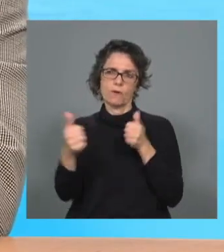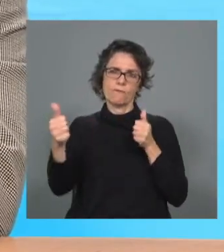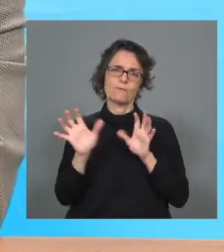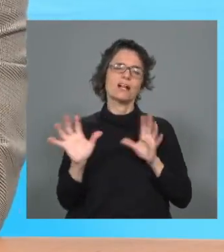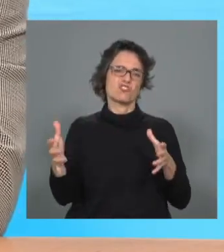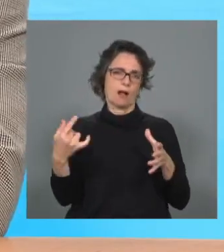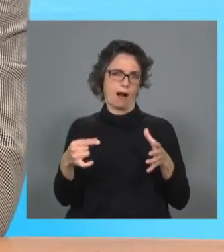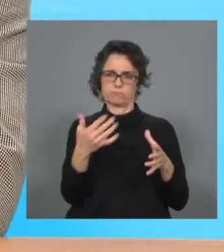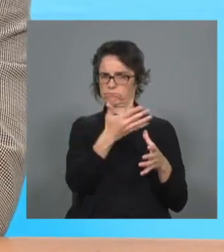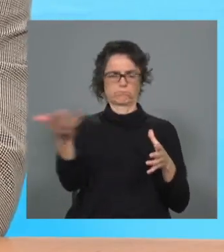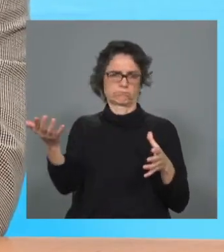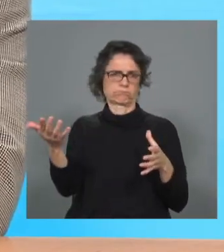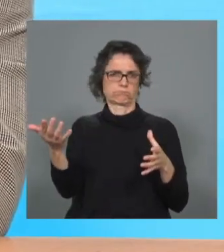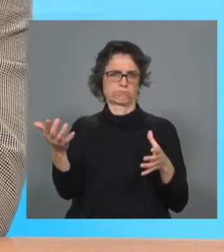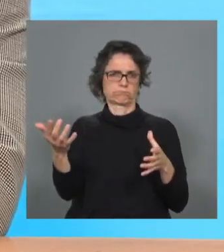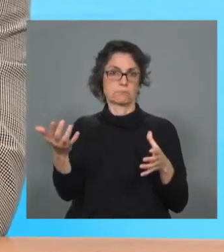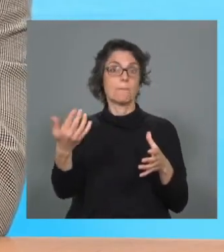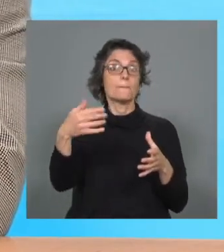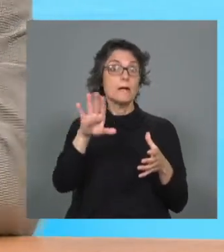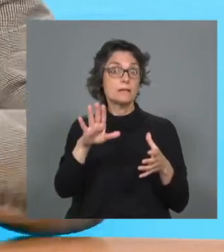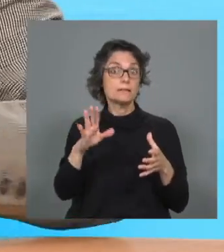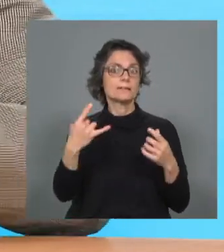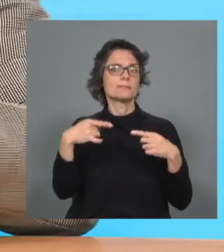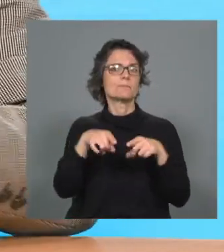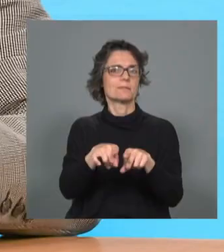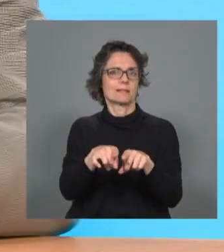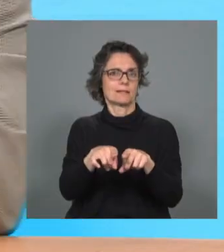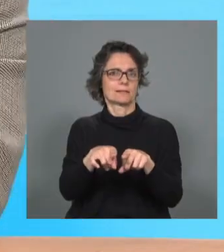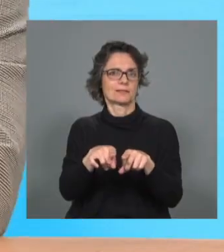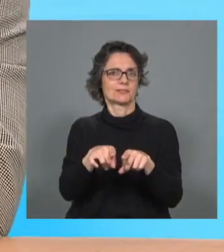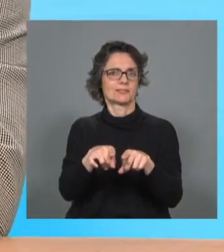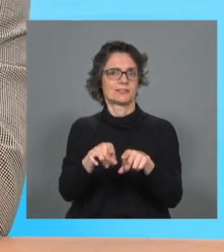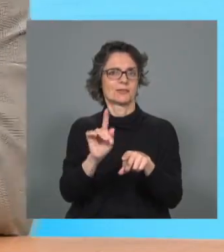que é clara, mas ao mesmo tempo são várias linhas